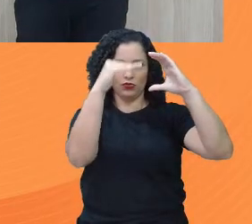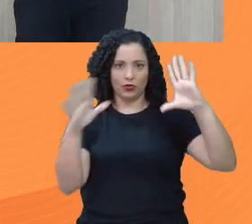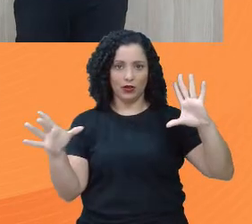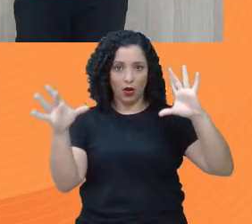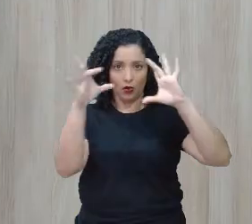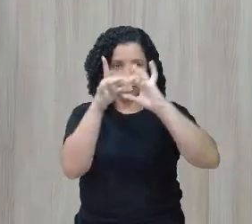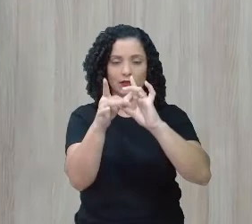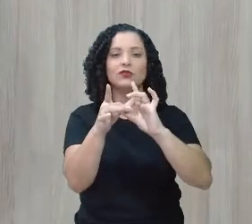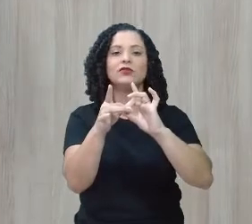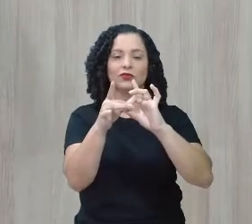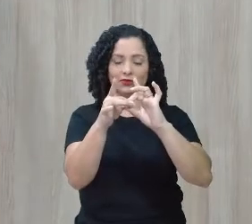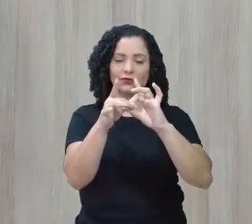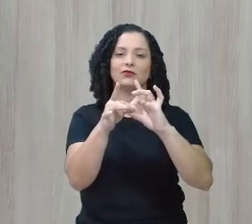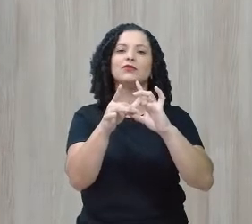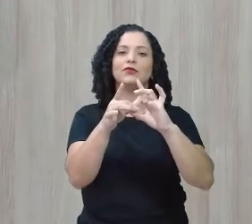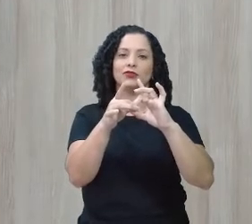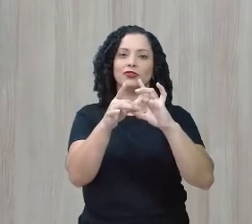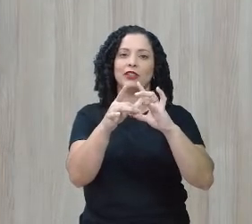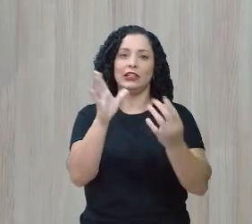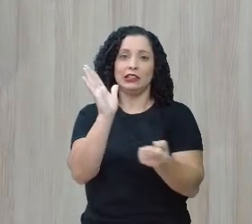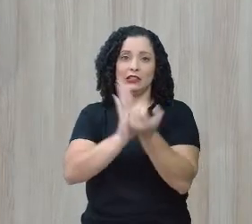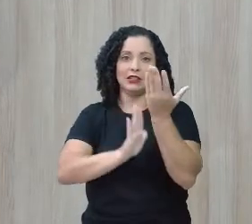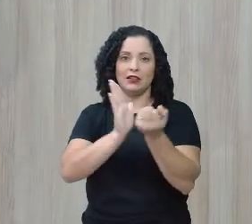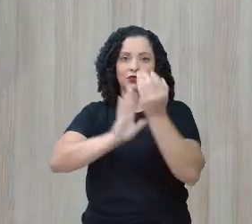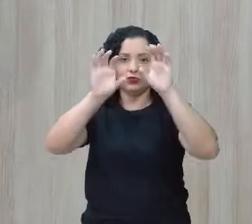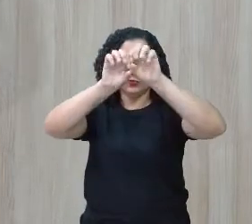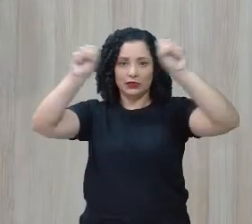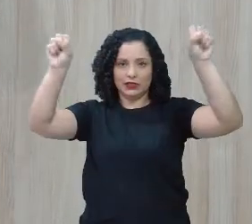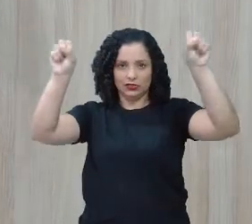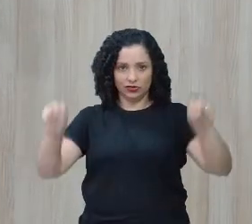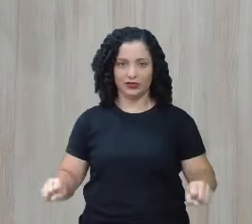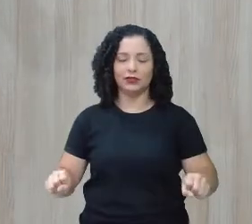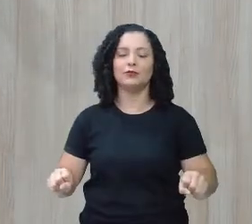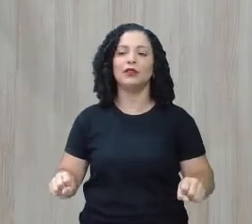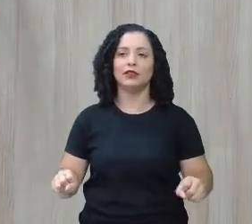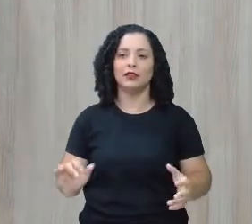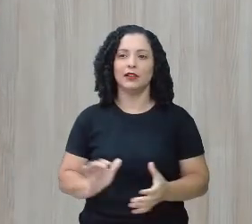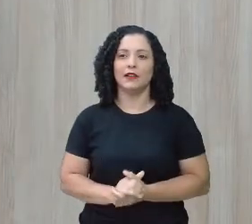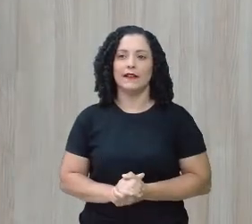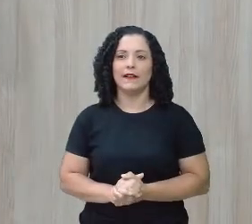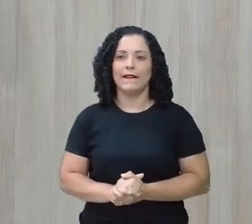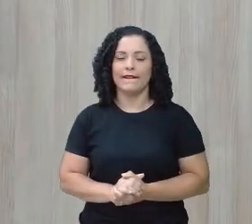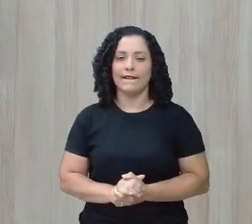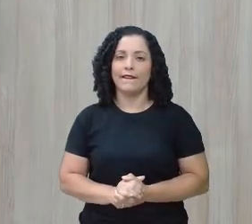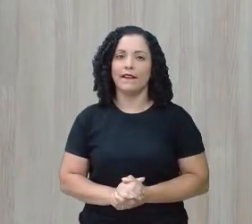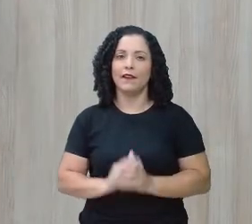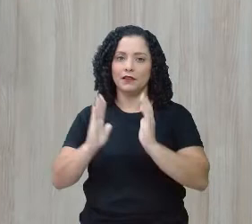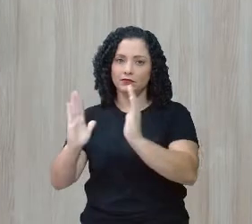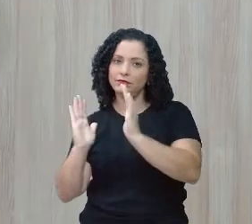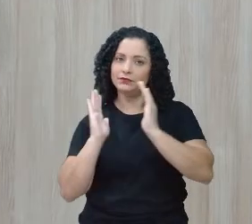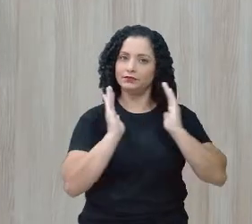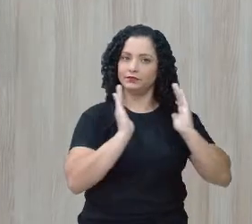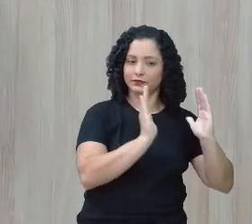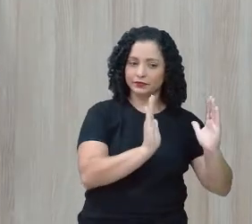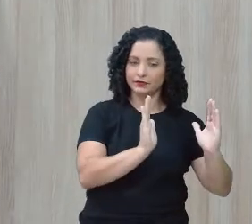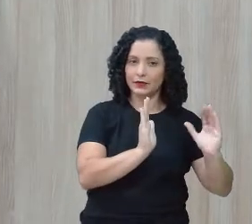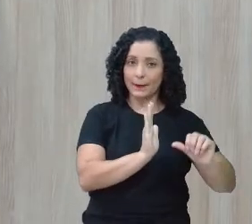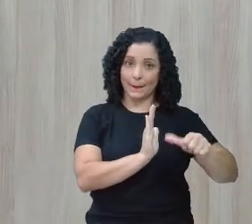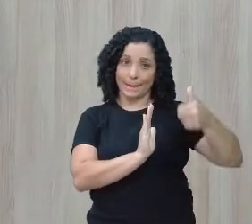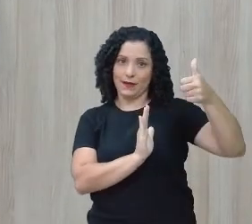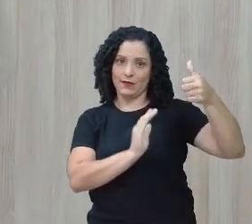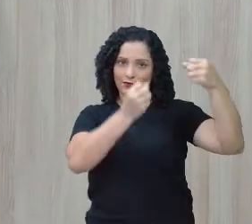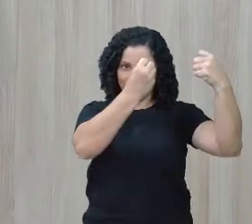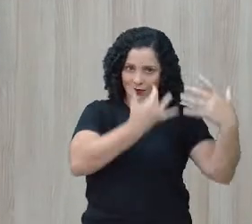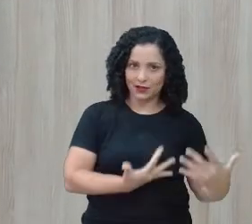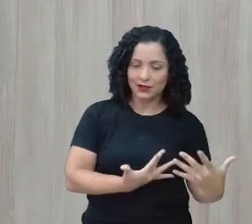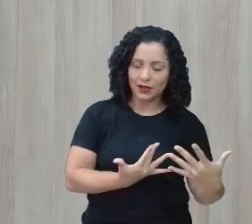ligadas, formando assim um sistema, tá bom? Então, essa é a primeira parte aqui da nossa aula, relembrando